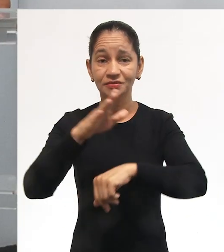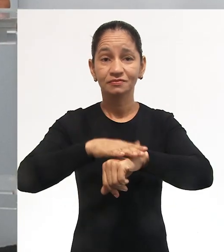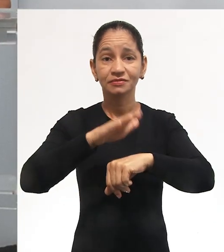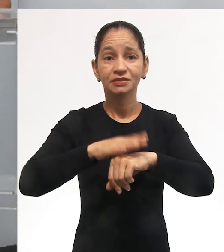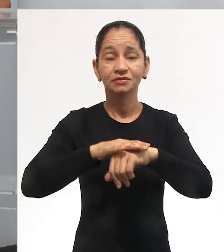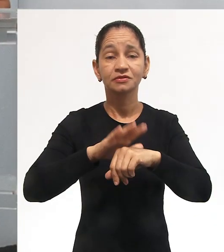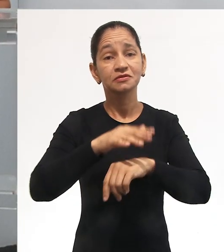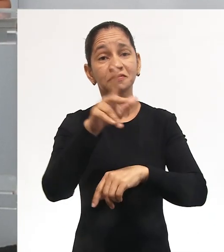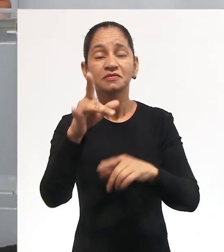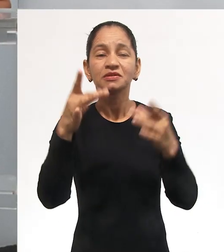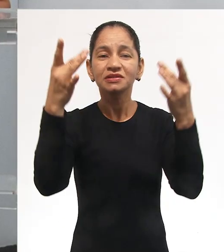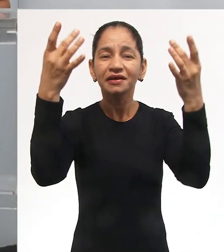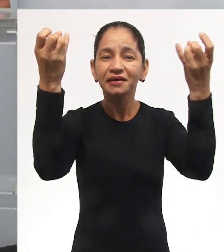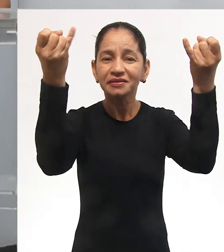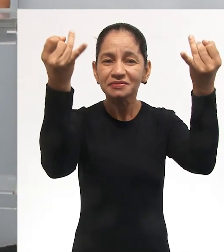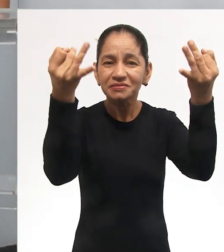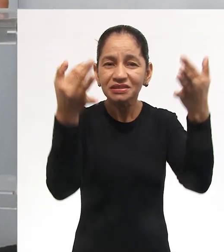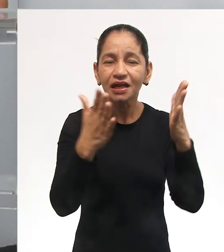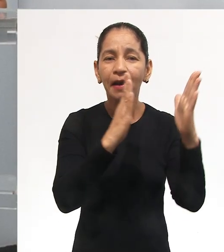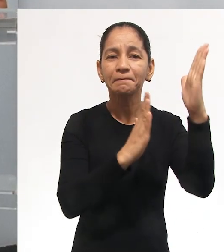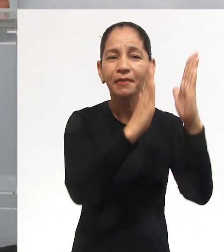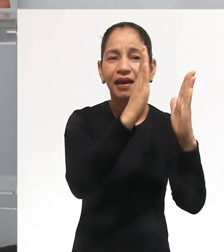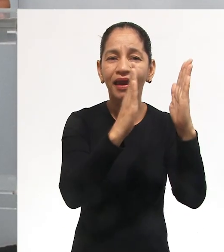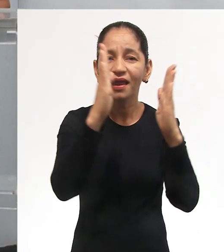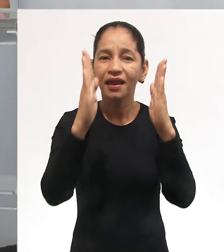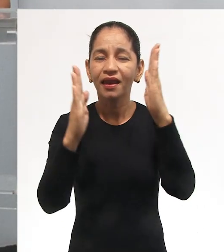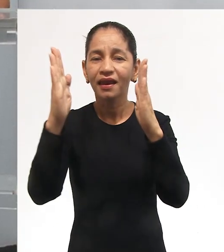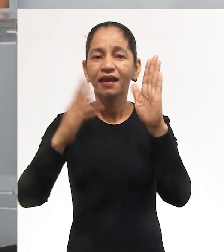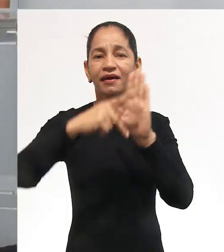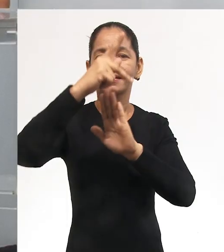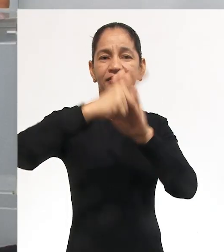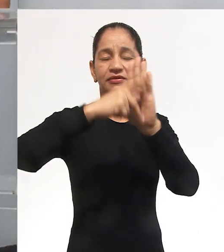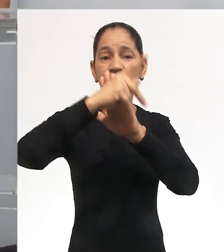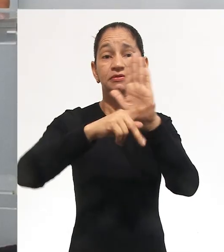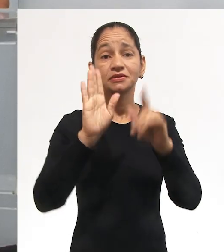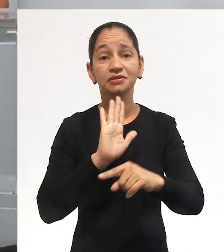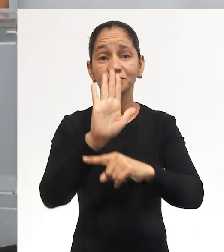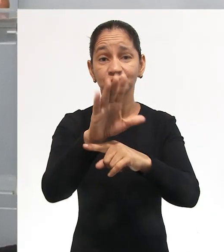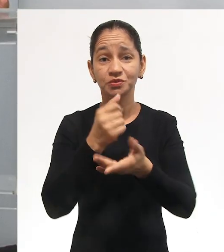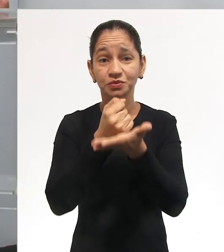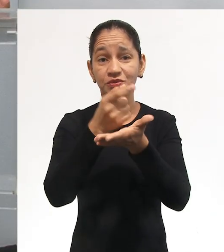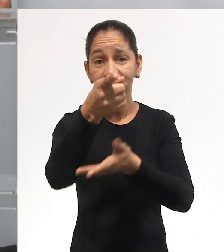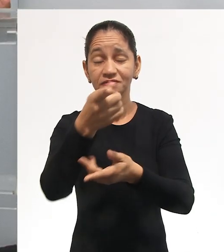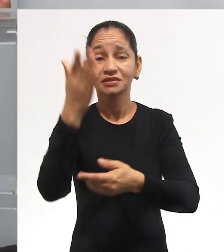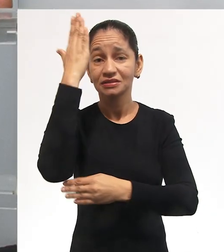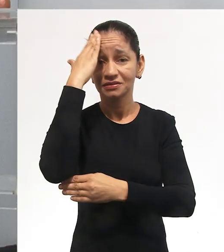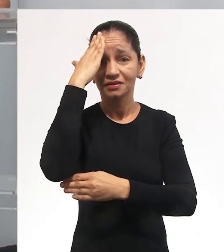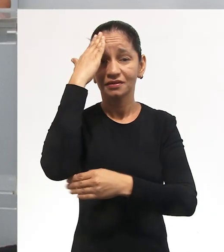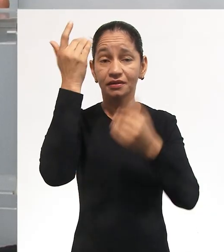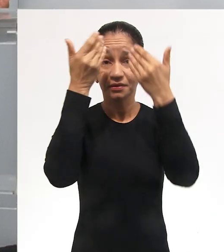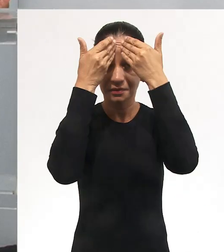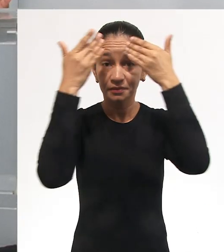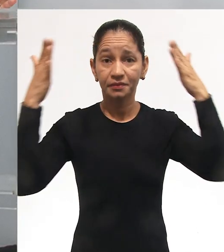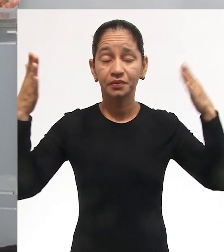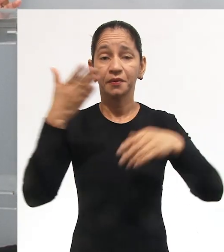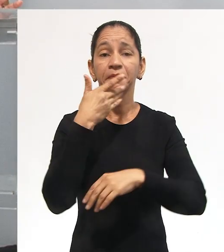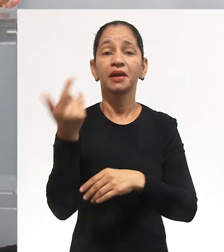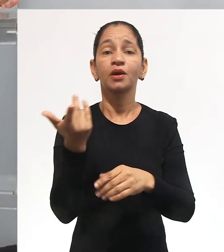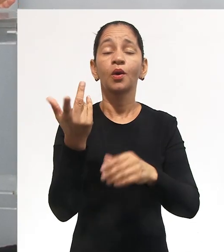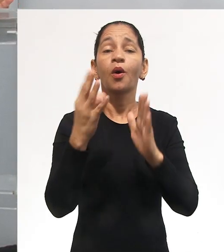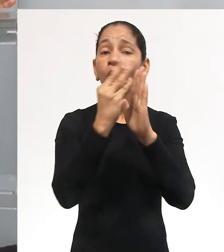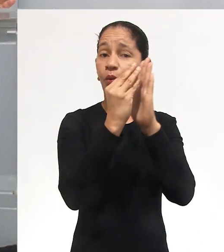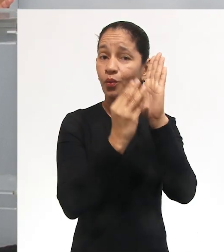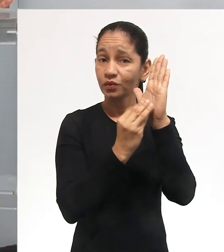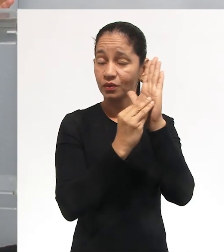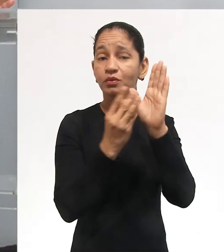espero que destrinchar um pouco as etapas do projeto tenha auxiliado você melhor no entendimento sobre o